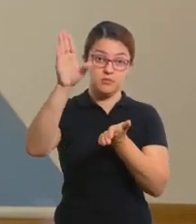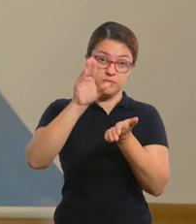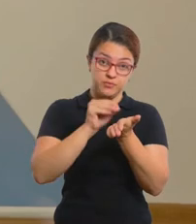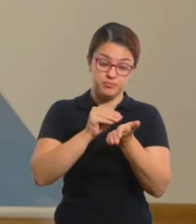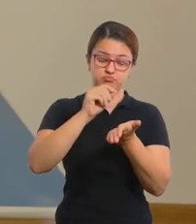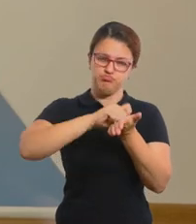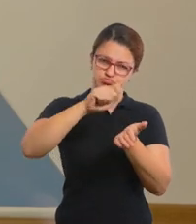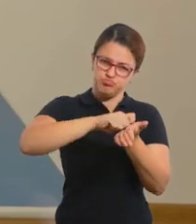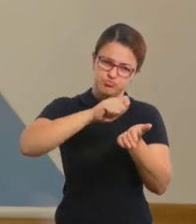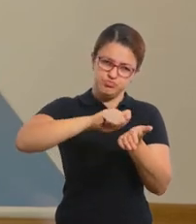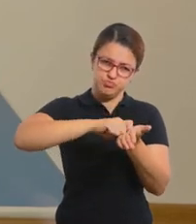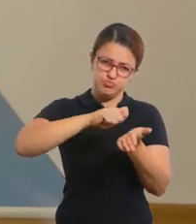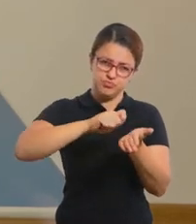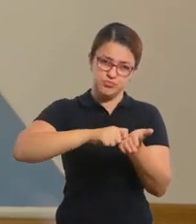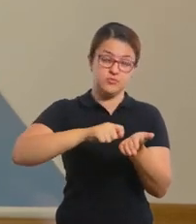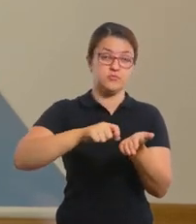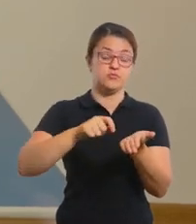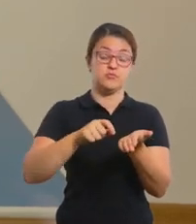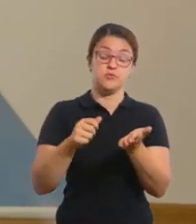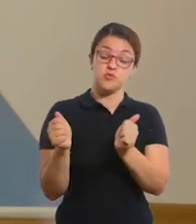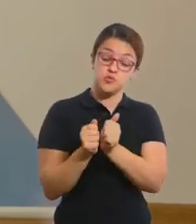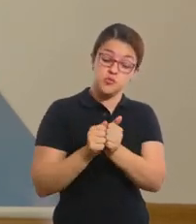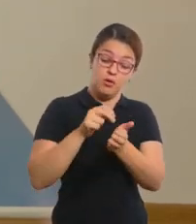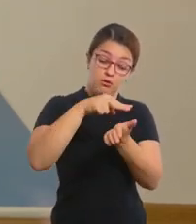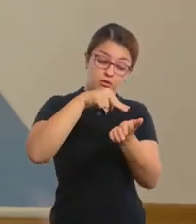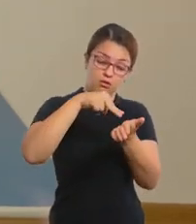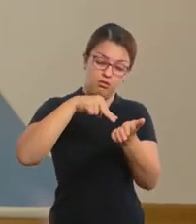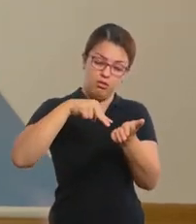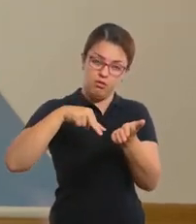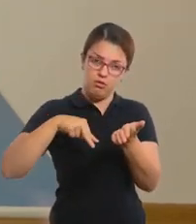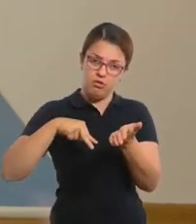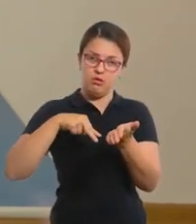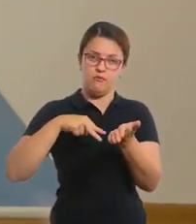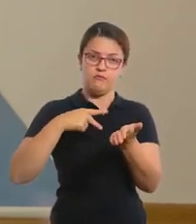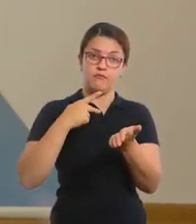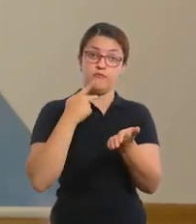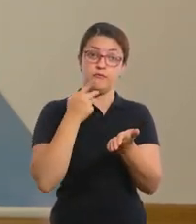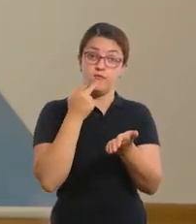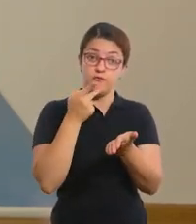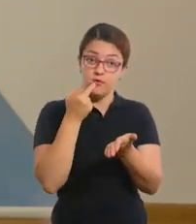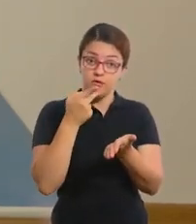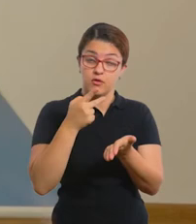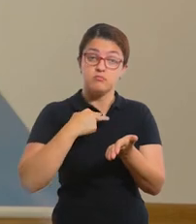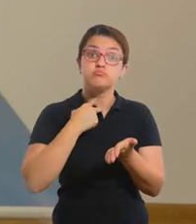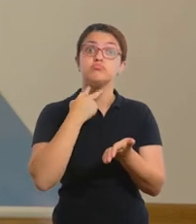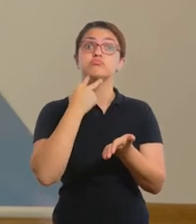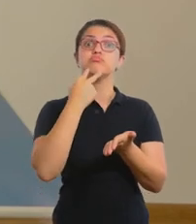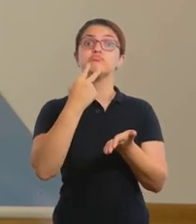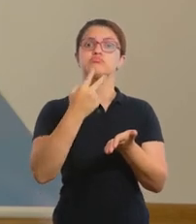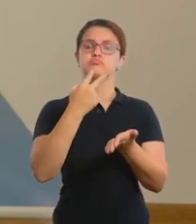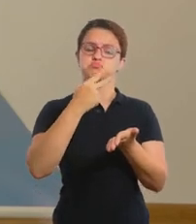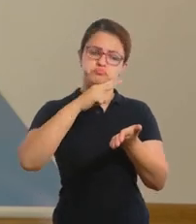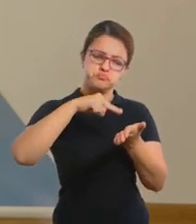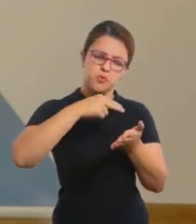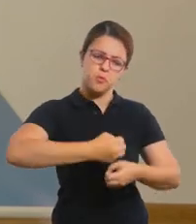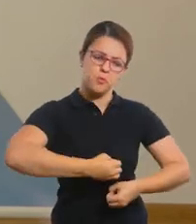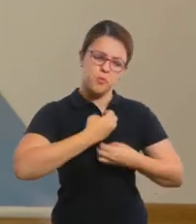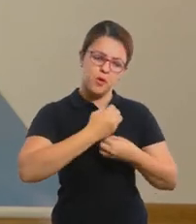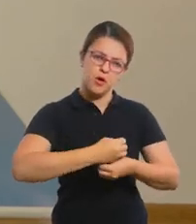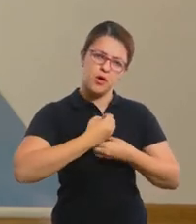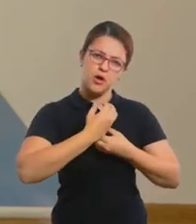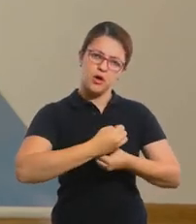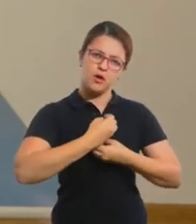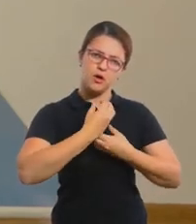letras grandes, né? E vão ler para a criança. A leitura é feita em voz alta, com